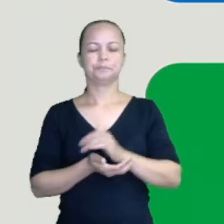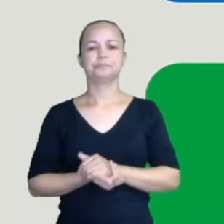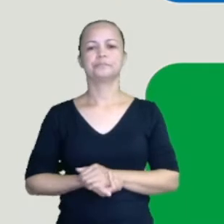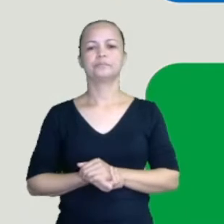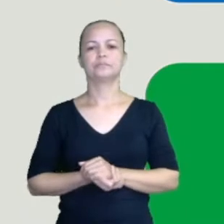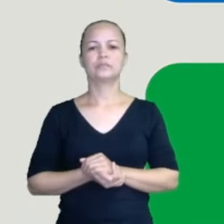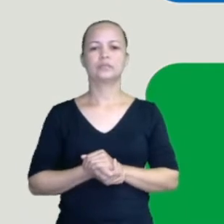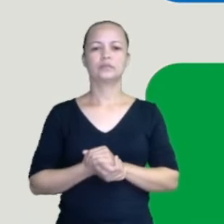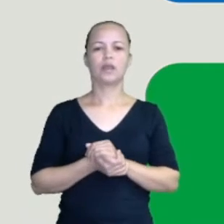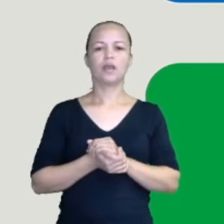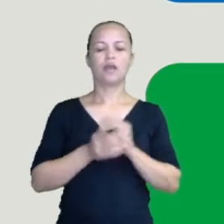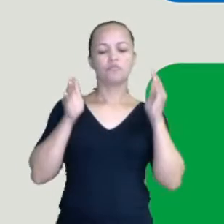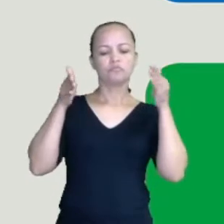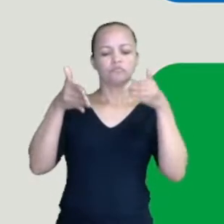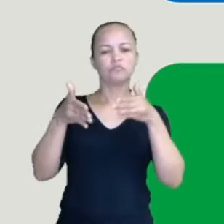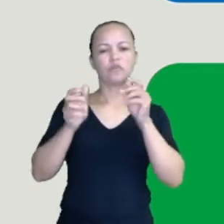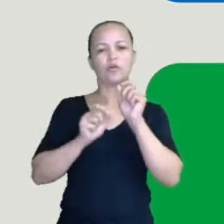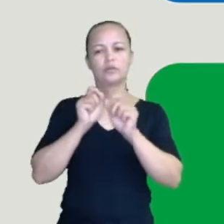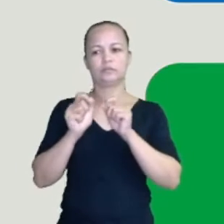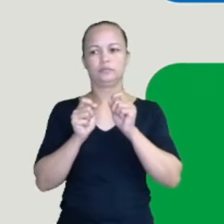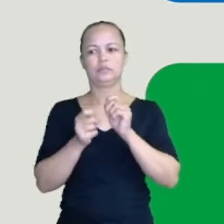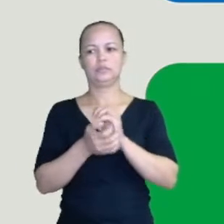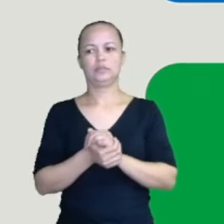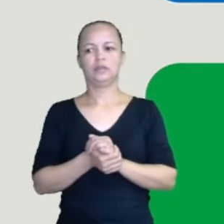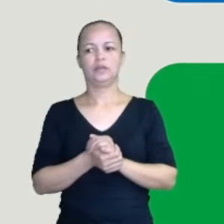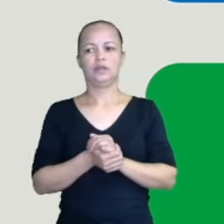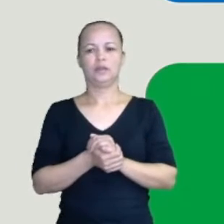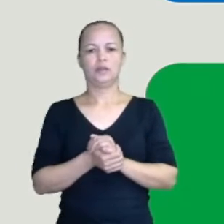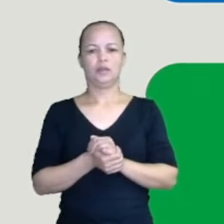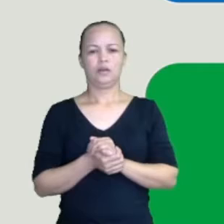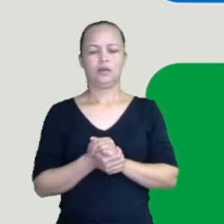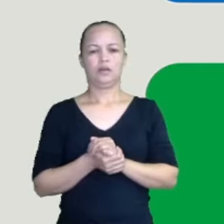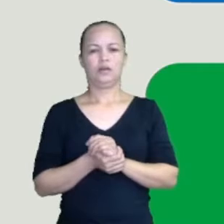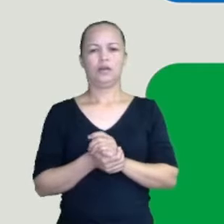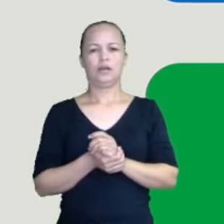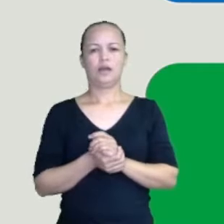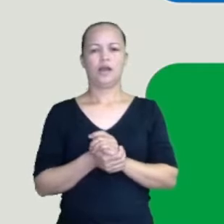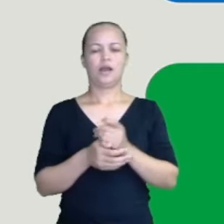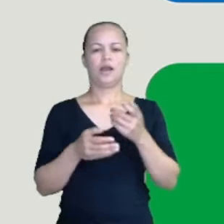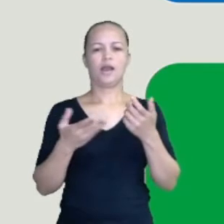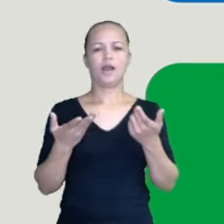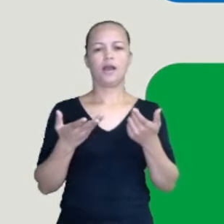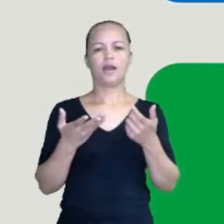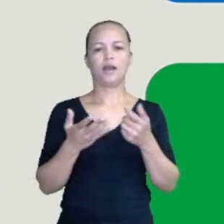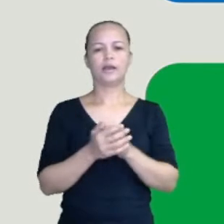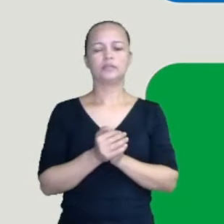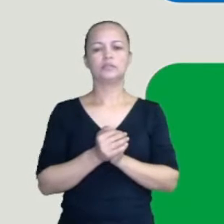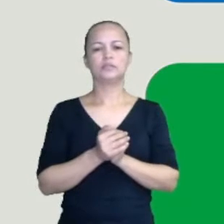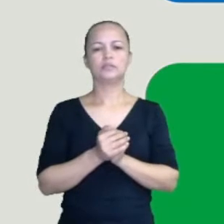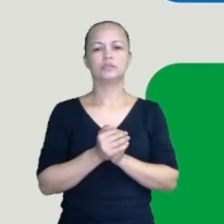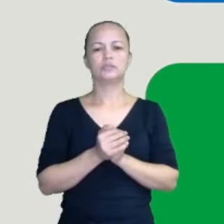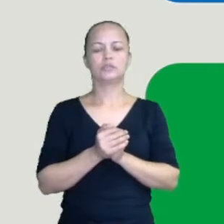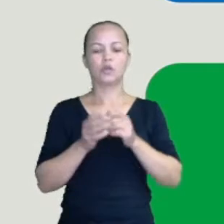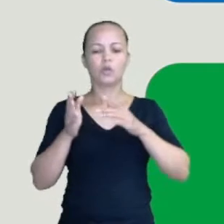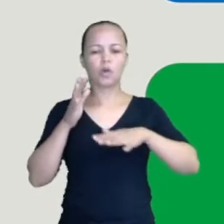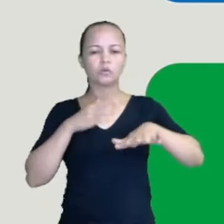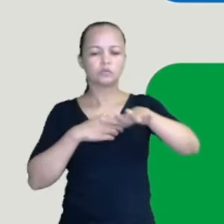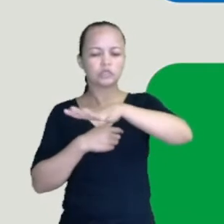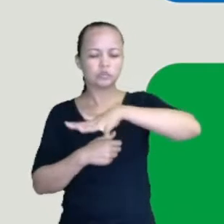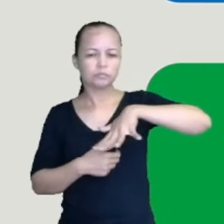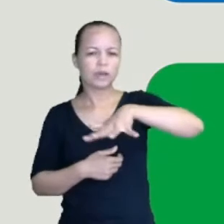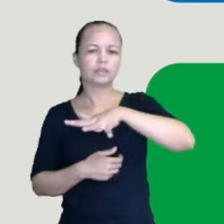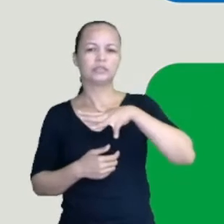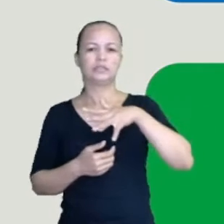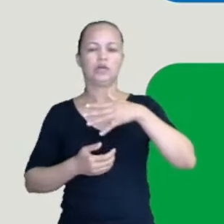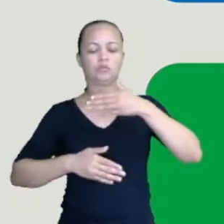Foca aí. Orientação espacial. A noção espacial se desenvolve a